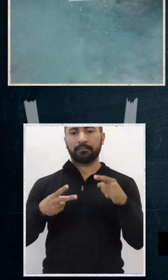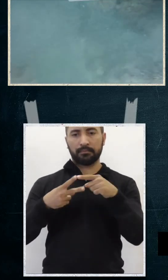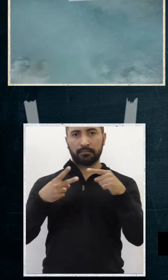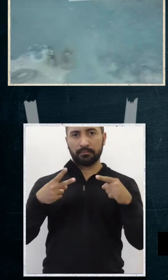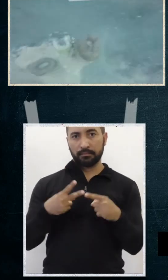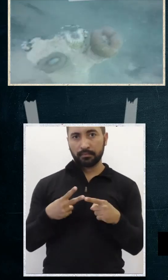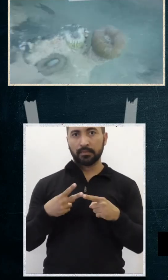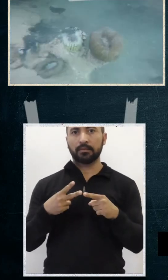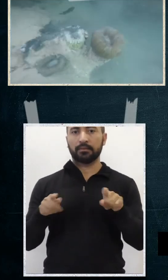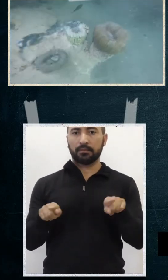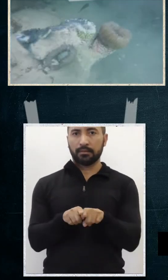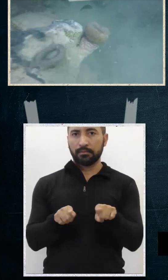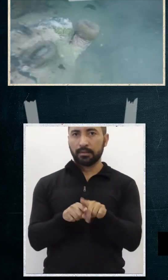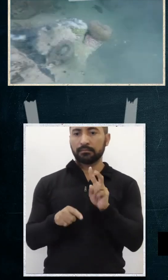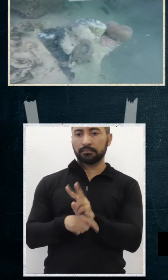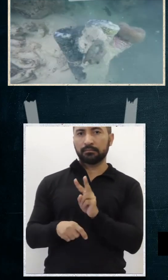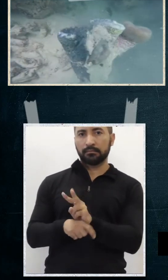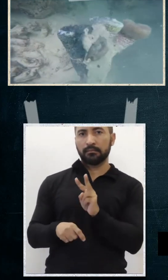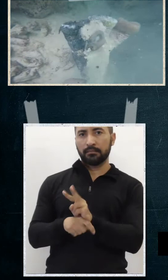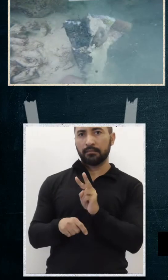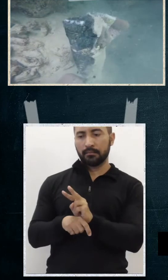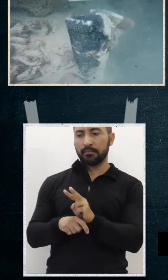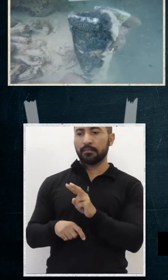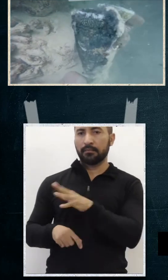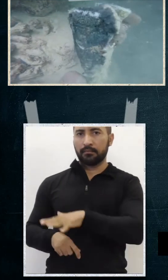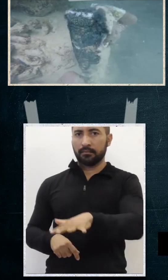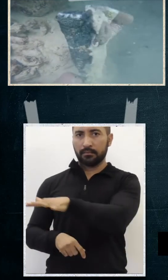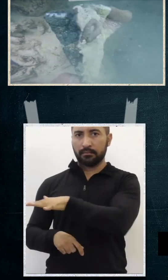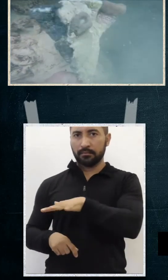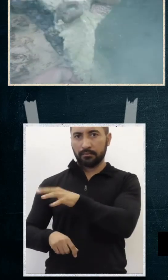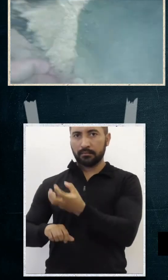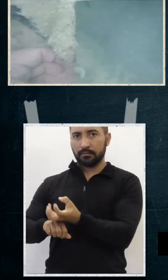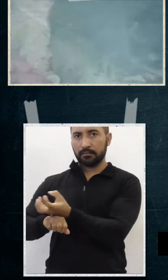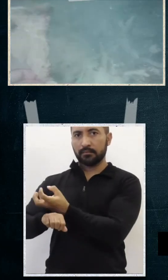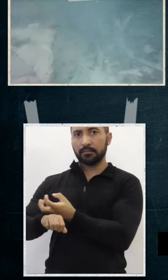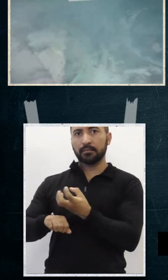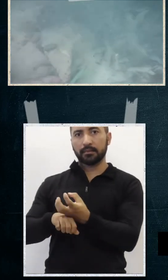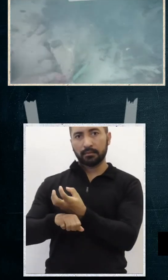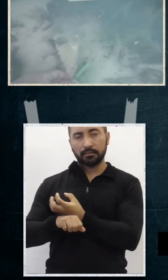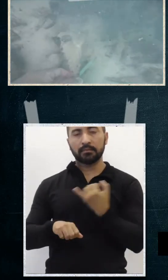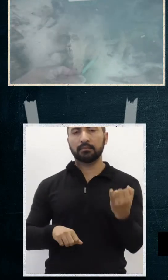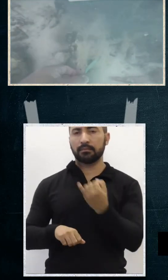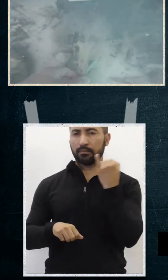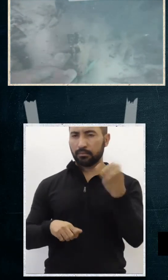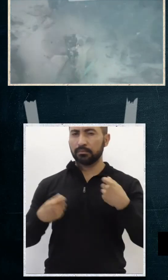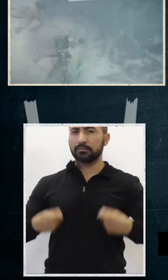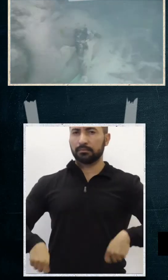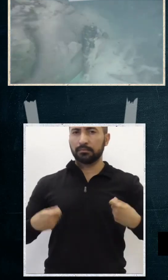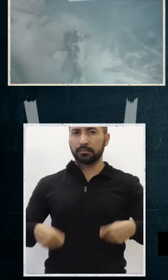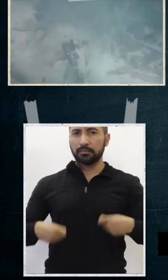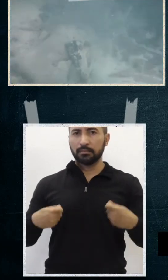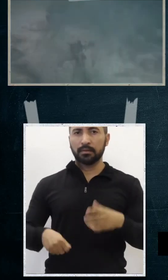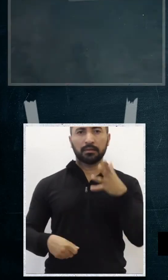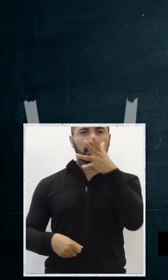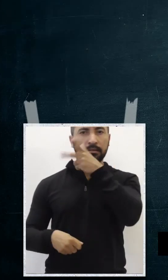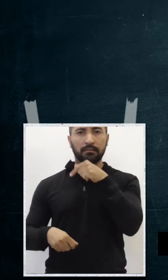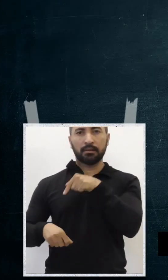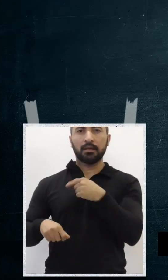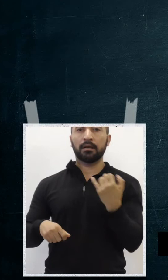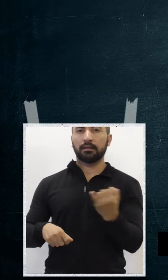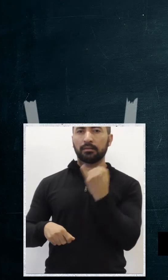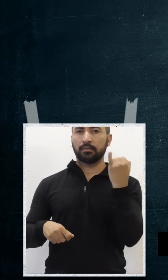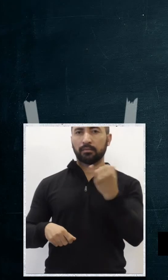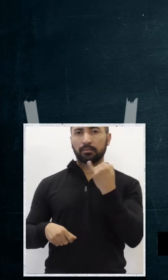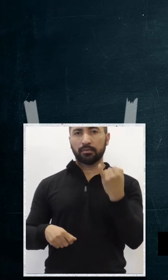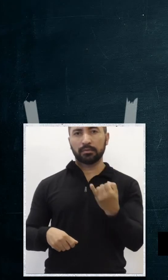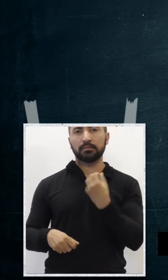áreas pensamos reintroduzir essas espécies, como se faz em outras partes do mundo, mas aqui a gente utilizaria colônias já sim sentenciadas a